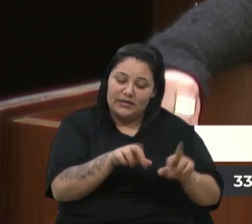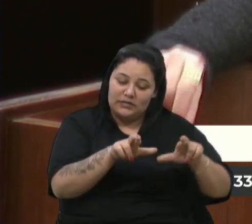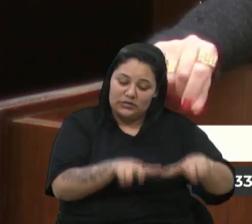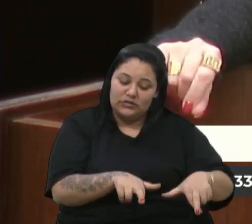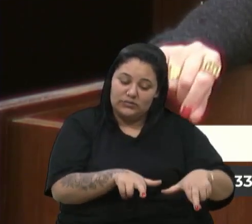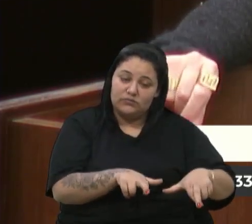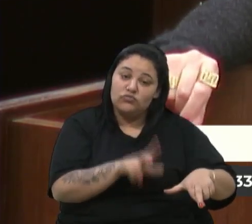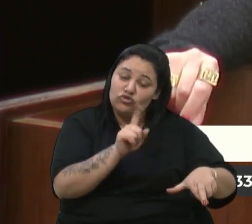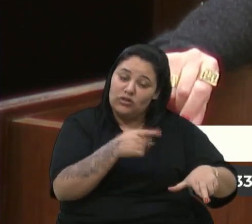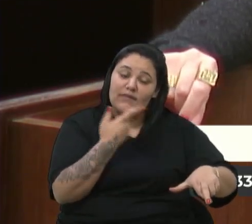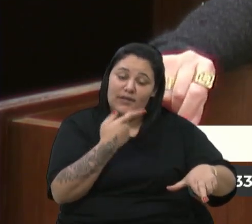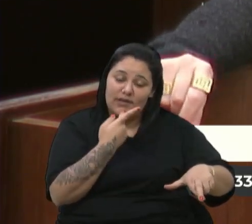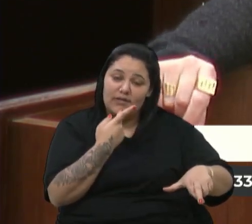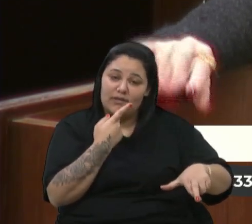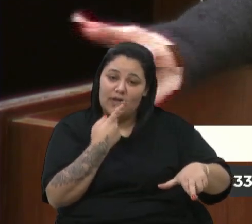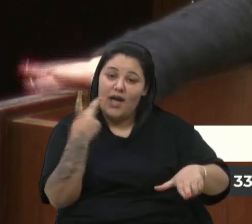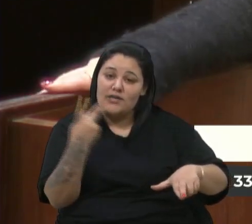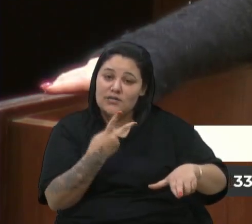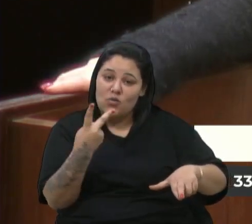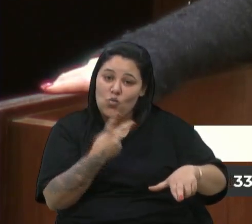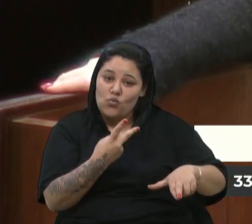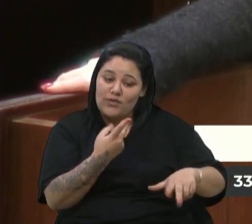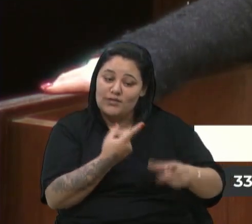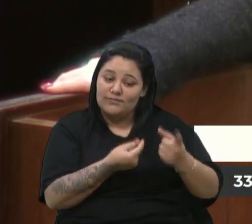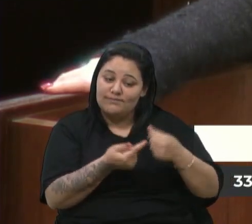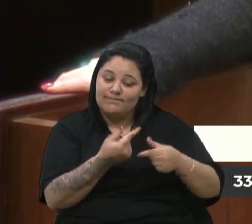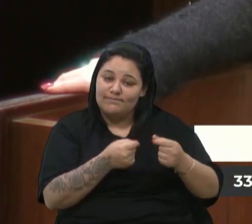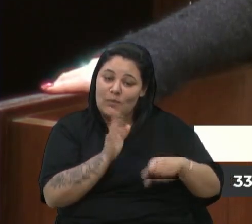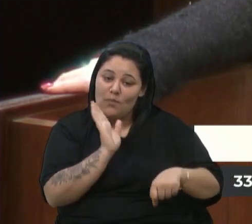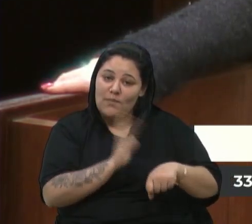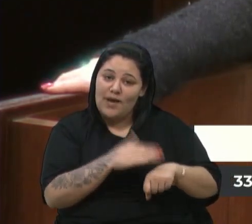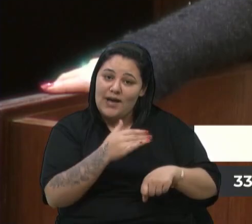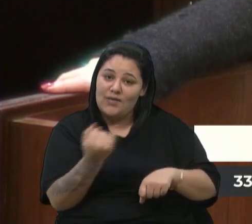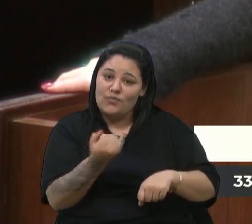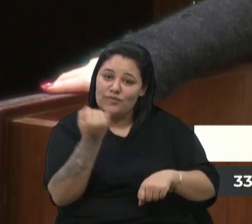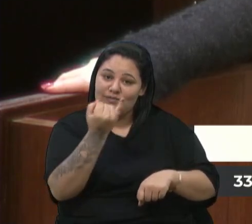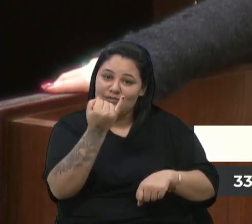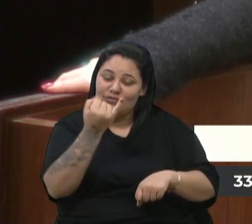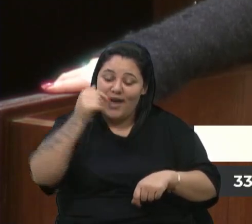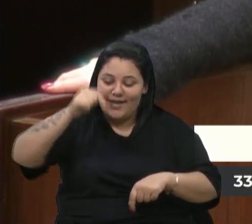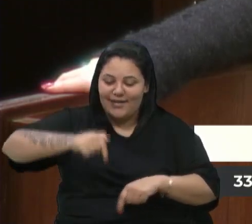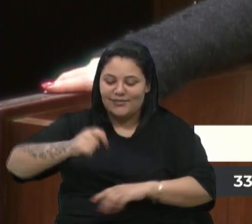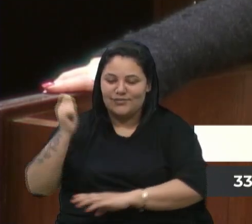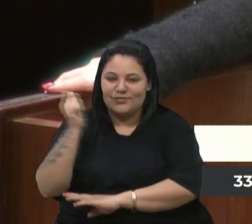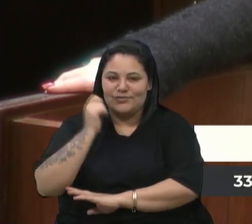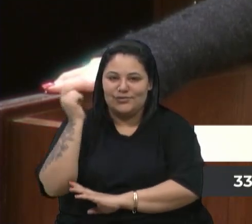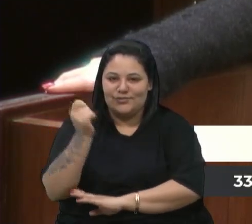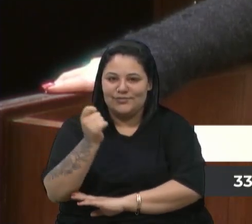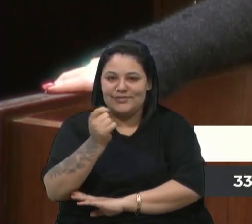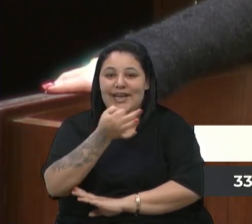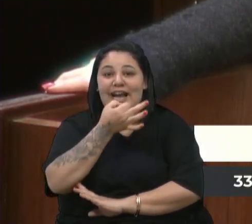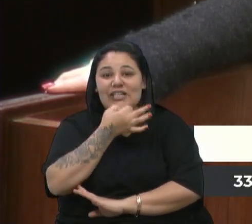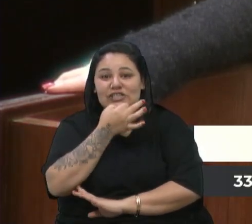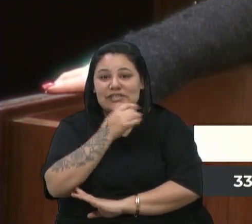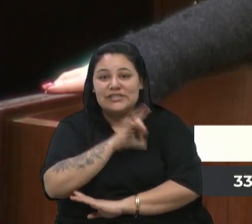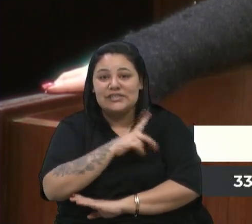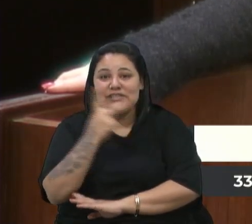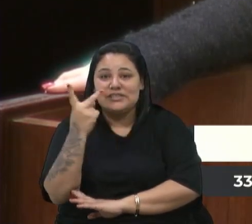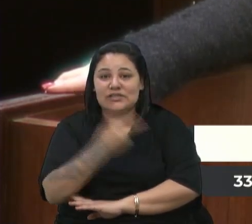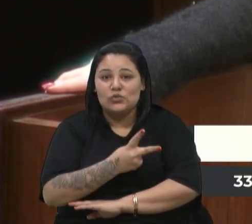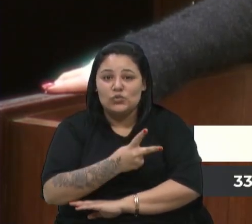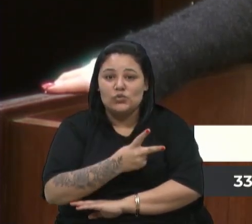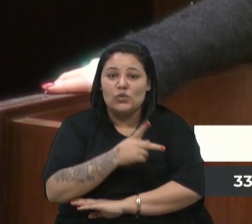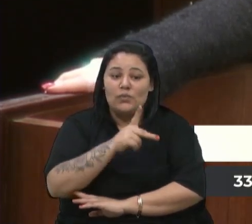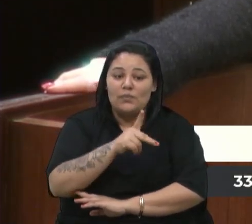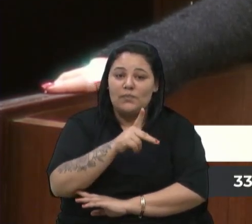segunda economicamente mais importante do Estado. Caxias tem o segundo PIB